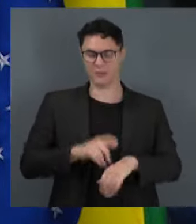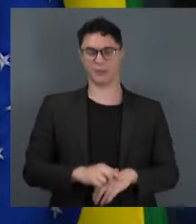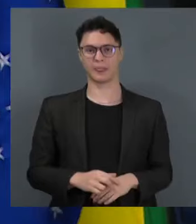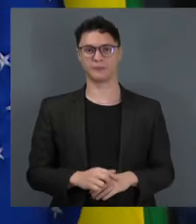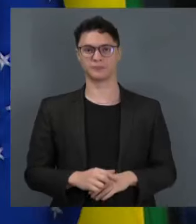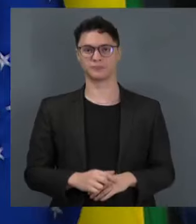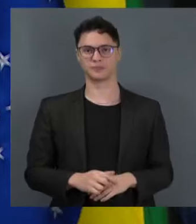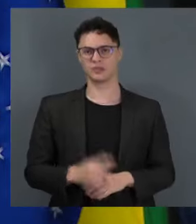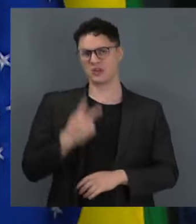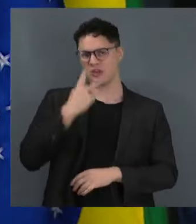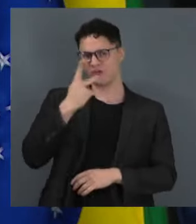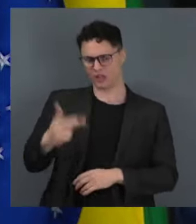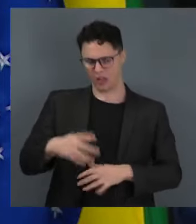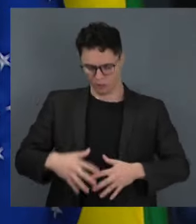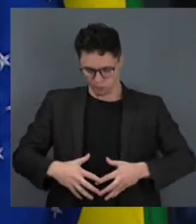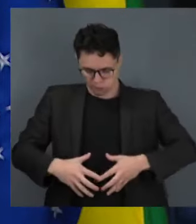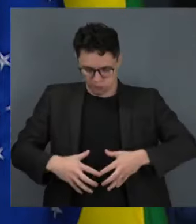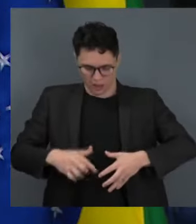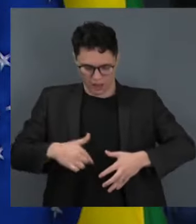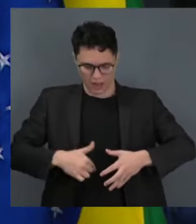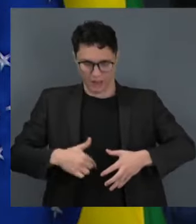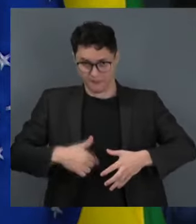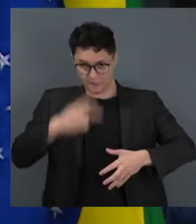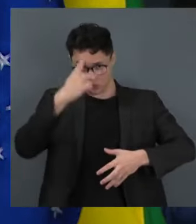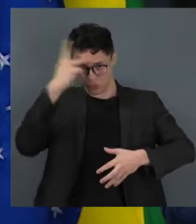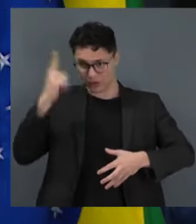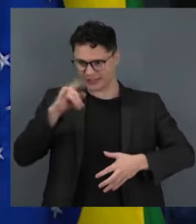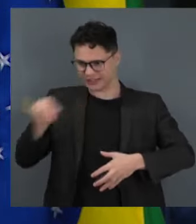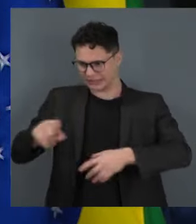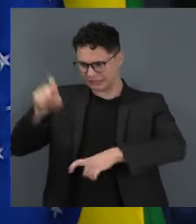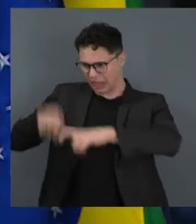chamar de monstro quem